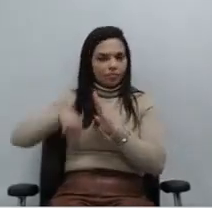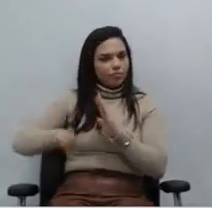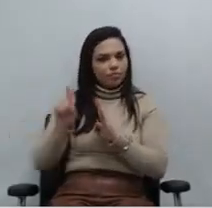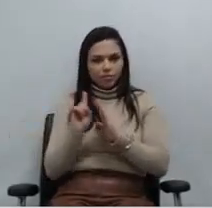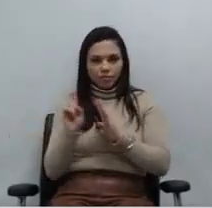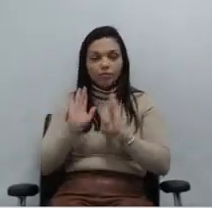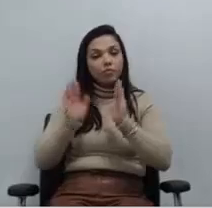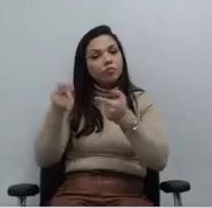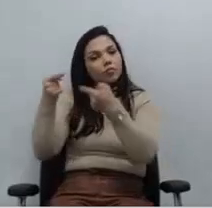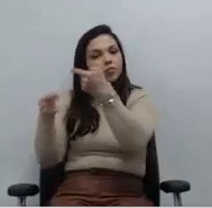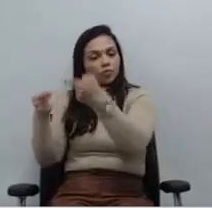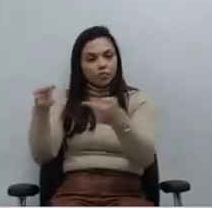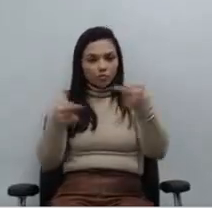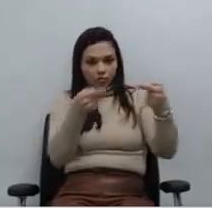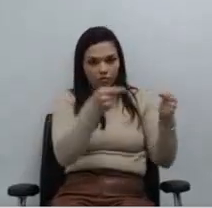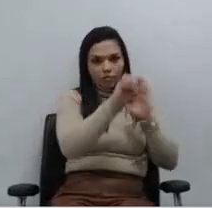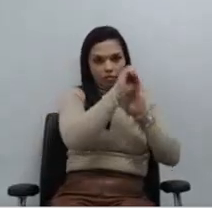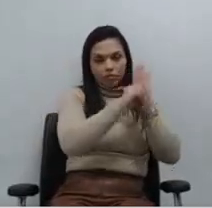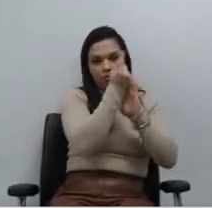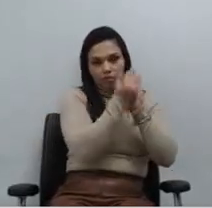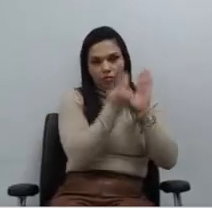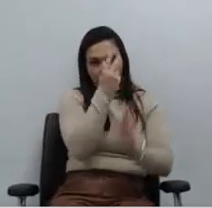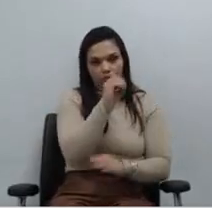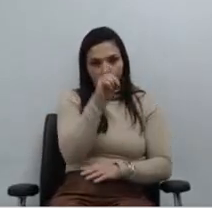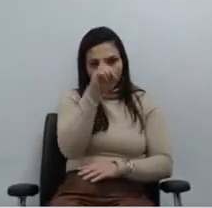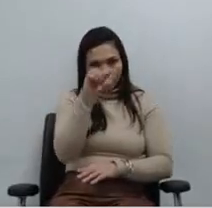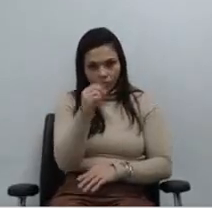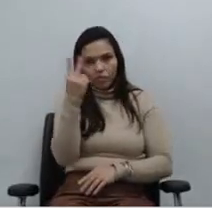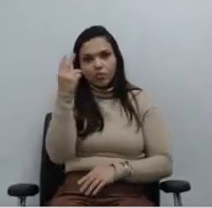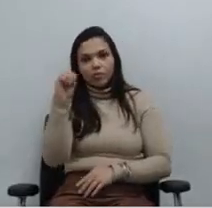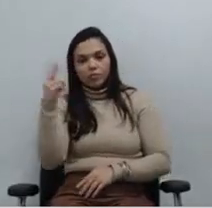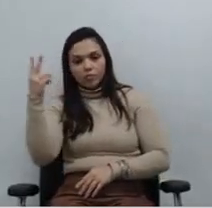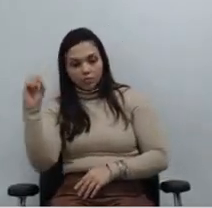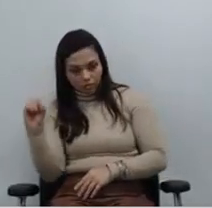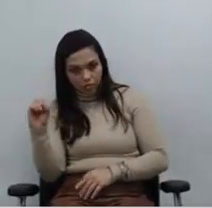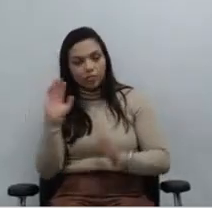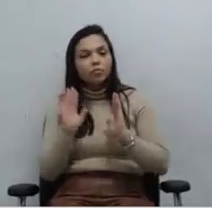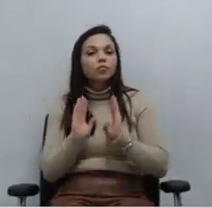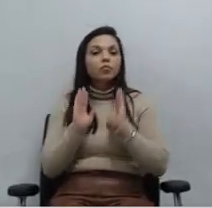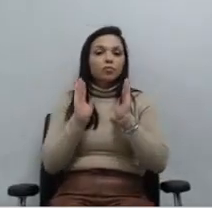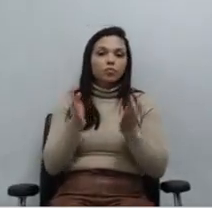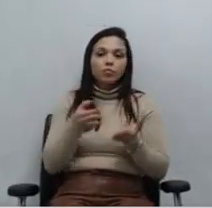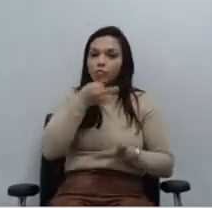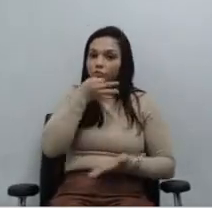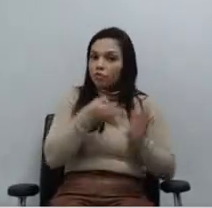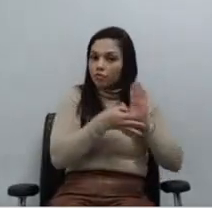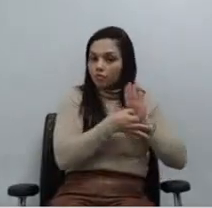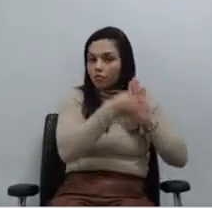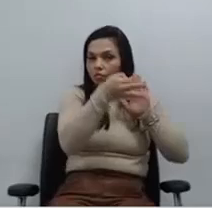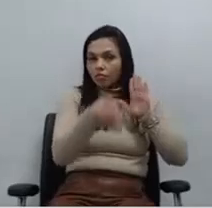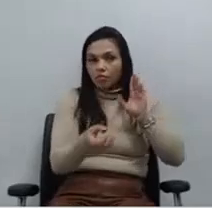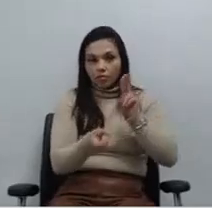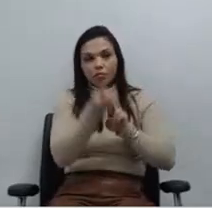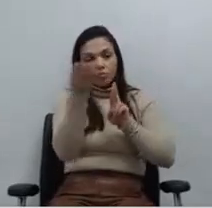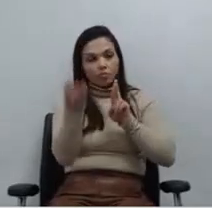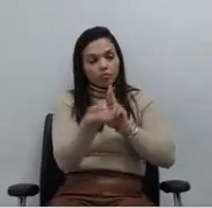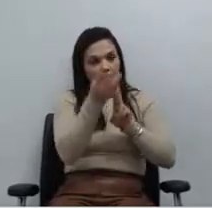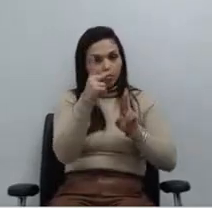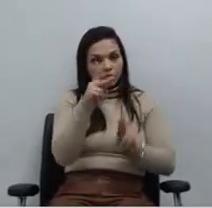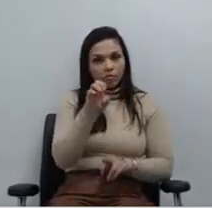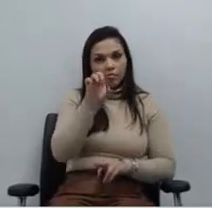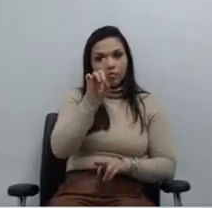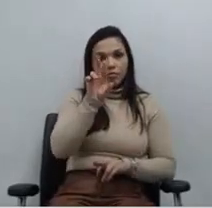uma série de discussões na proposta orçamentária de 2019 e 2020, particularmente após a recomendação no voto do relator conselheiro